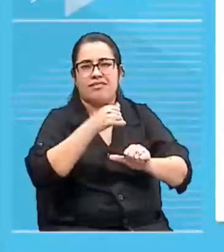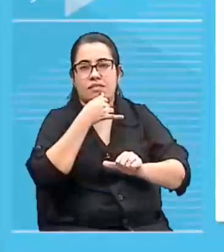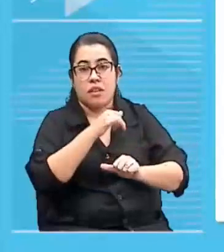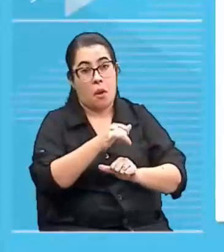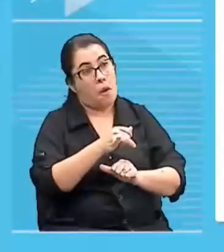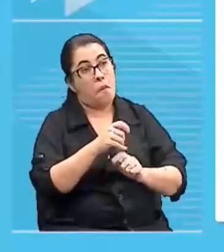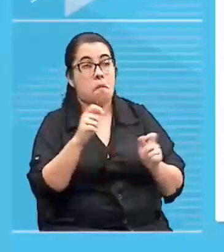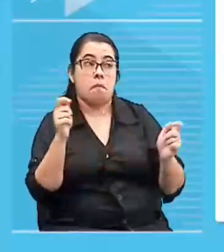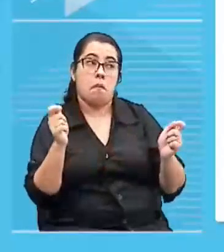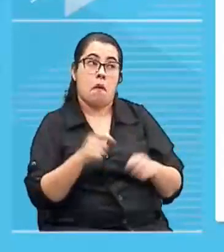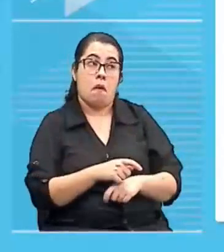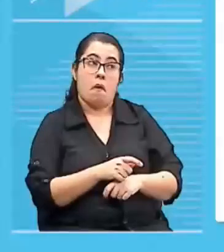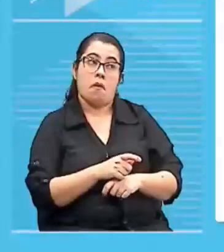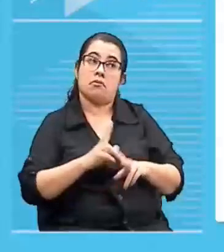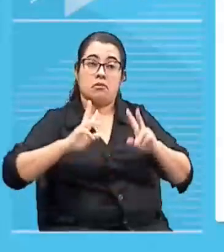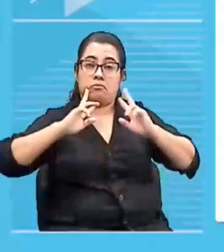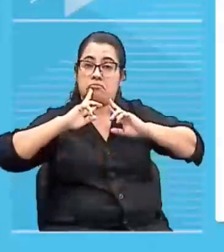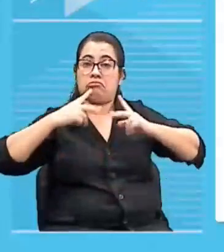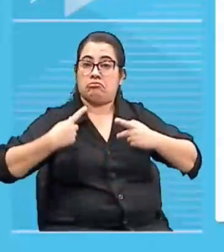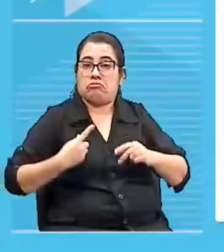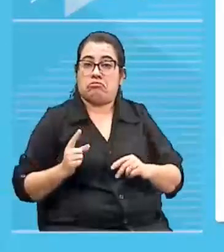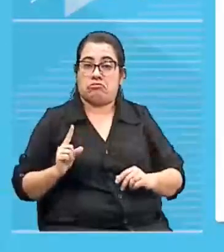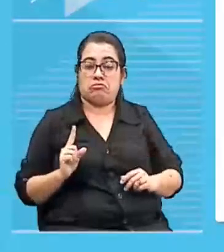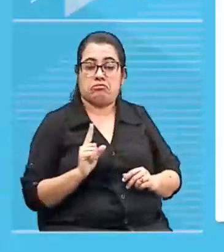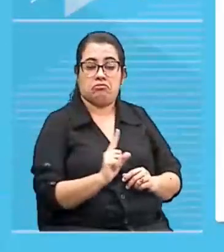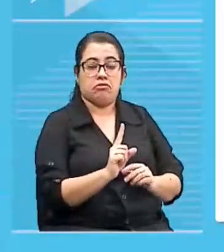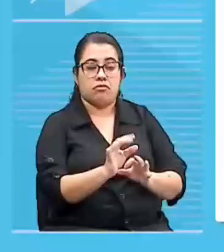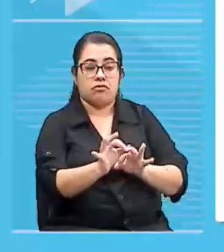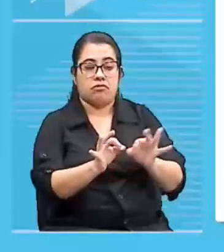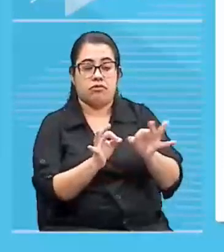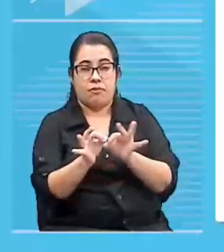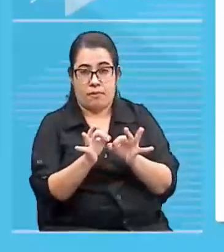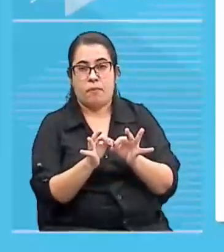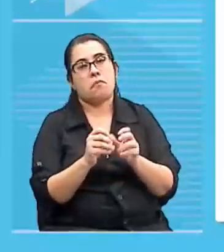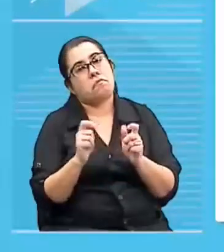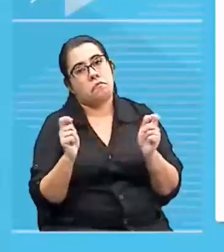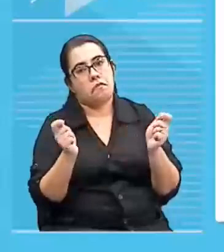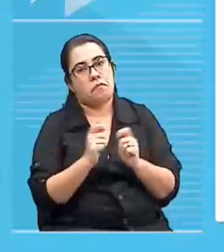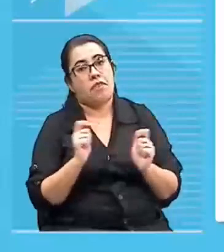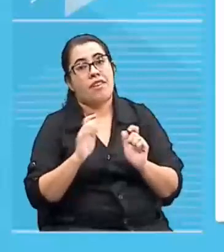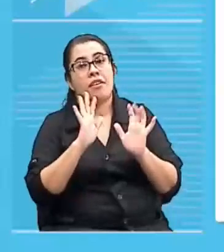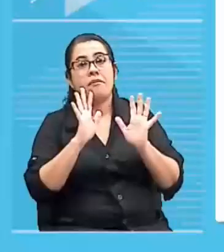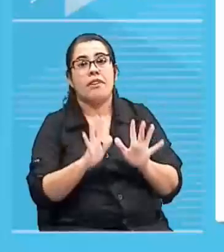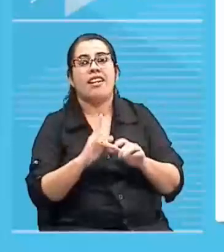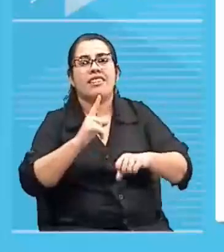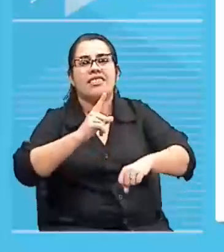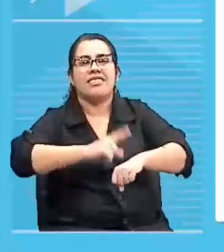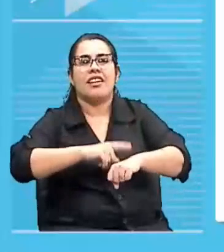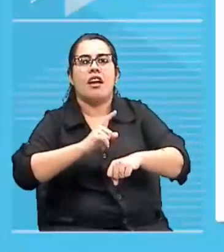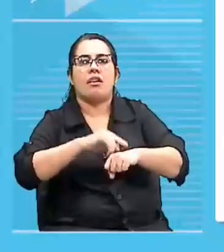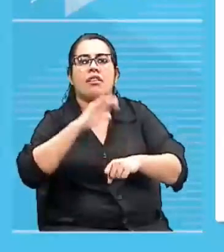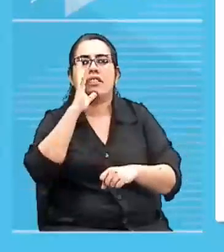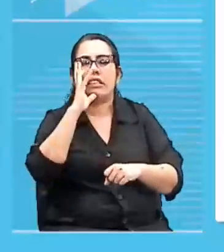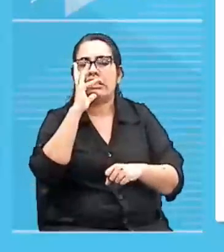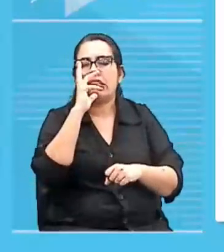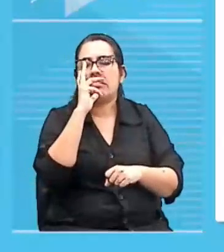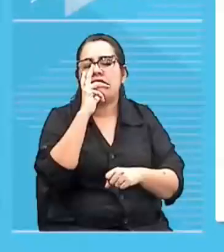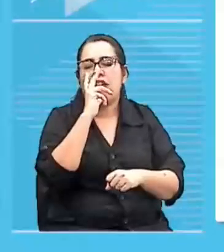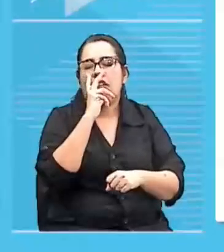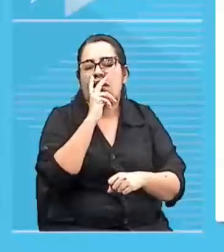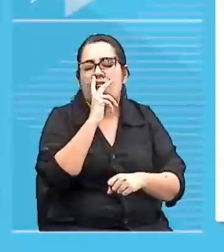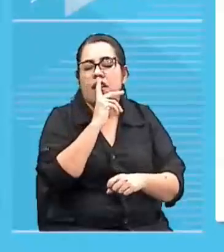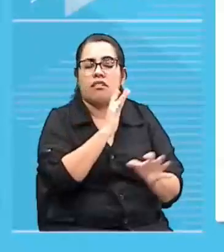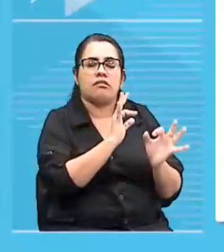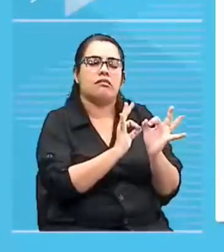feito por um ser humano? Sim, poderia ser feito. Porém, levaria mais tempo, com certeza levaria